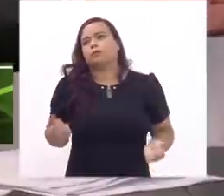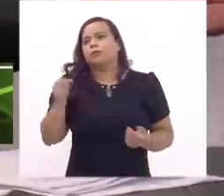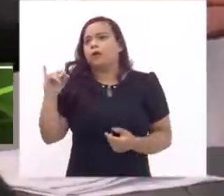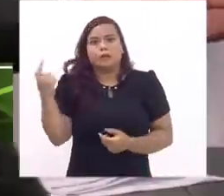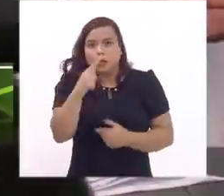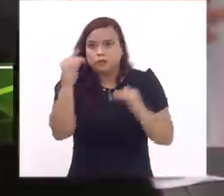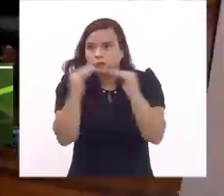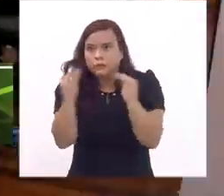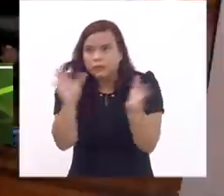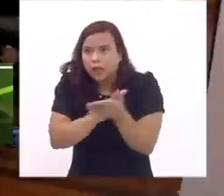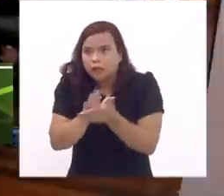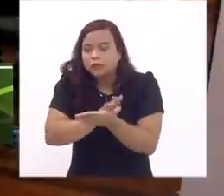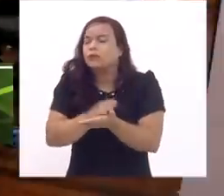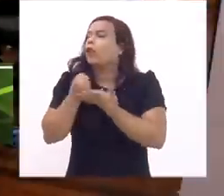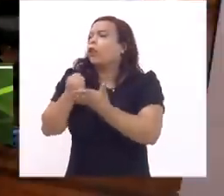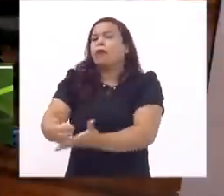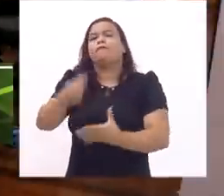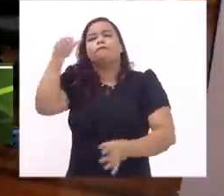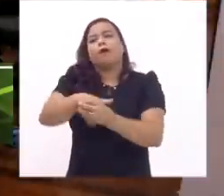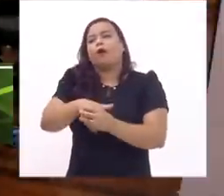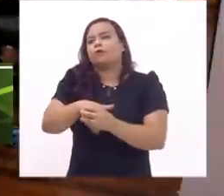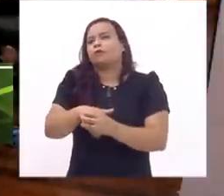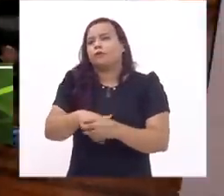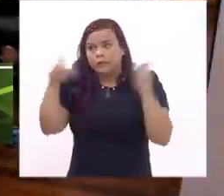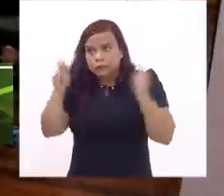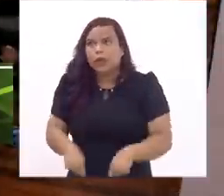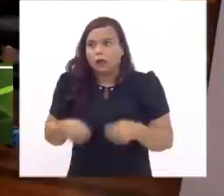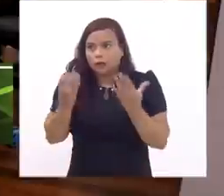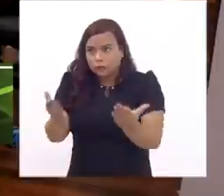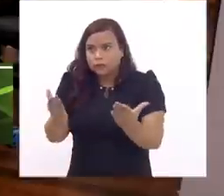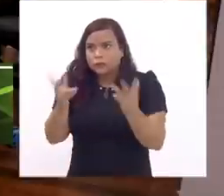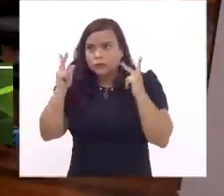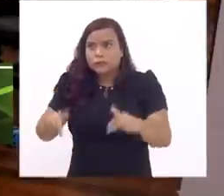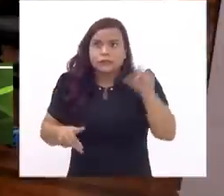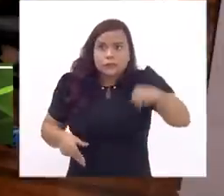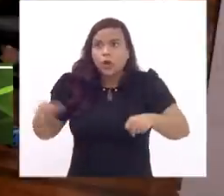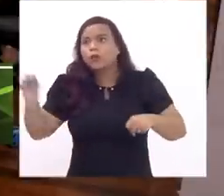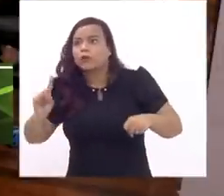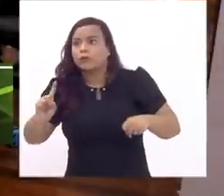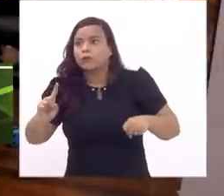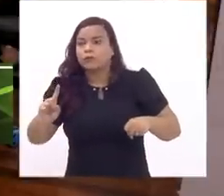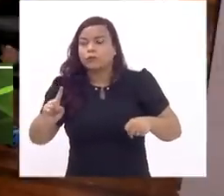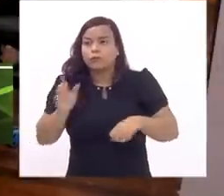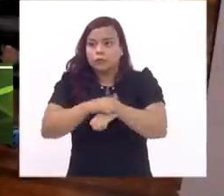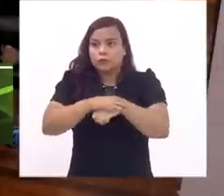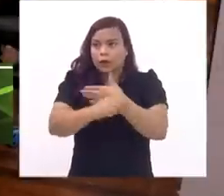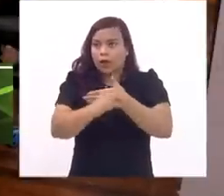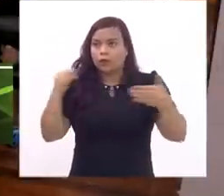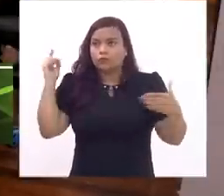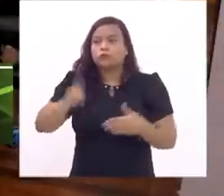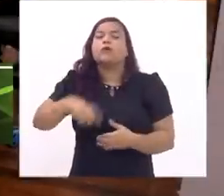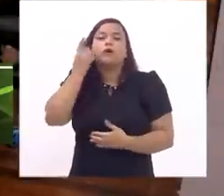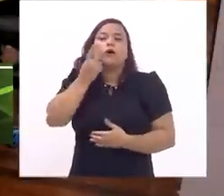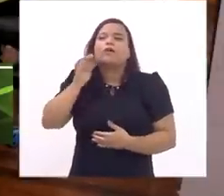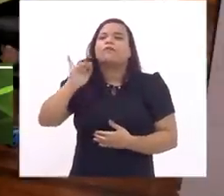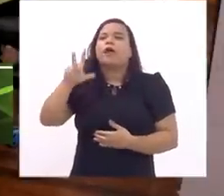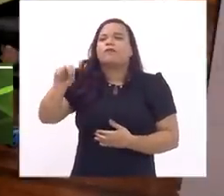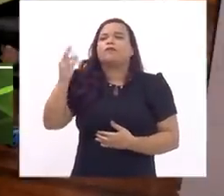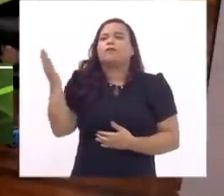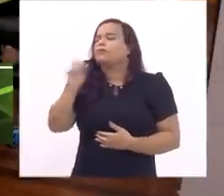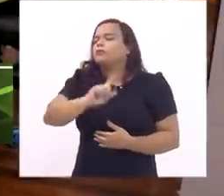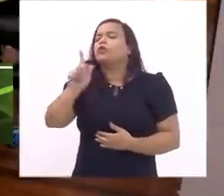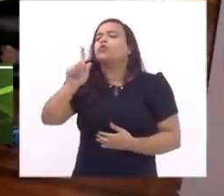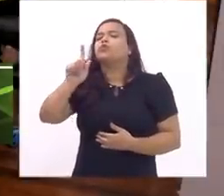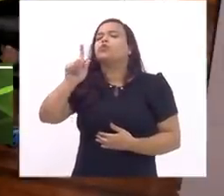voto. Dá para fazer, para construir essa alternativa? Sim ou não? Que é o autor intelectual, é o deputado Flávio, é o deputado do